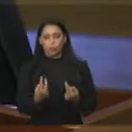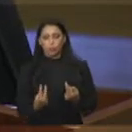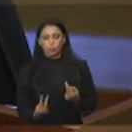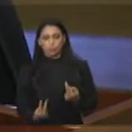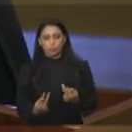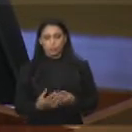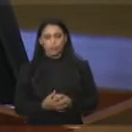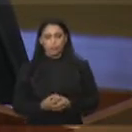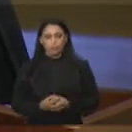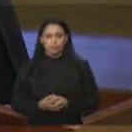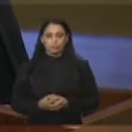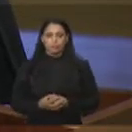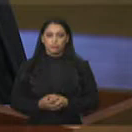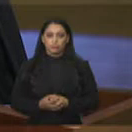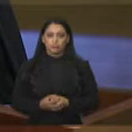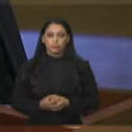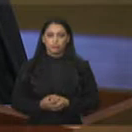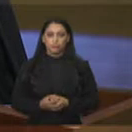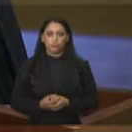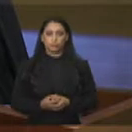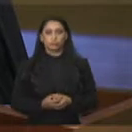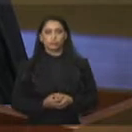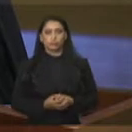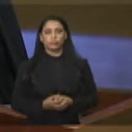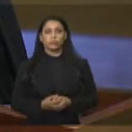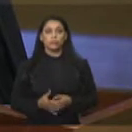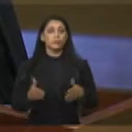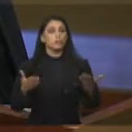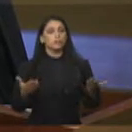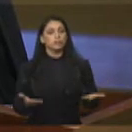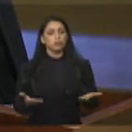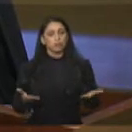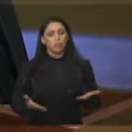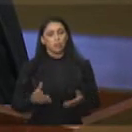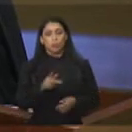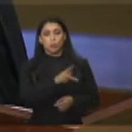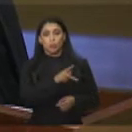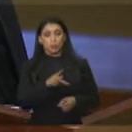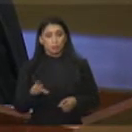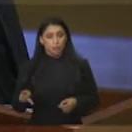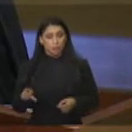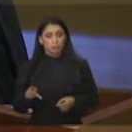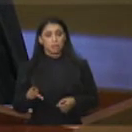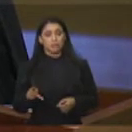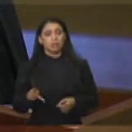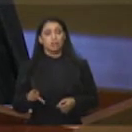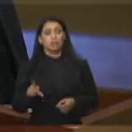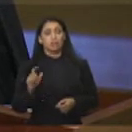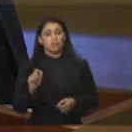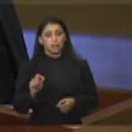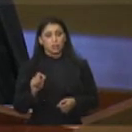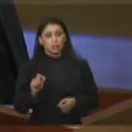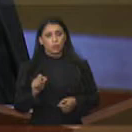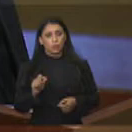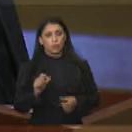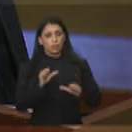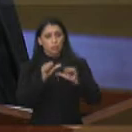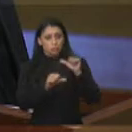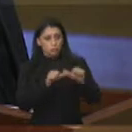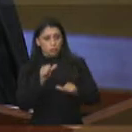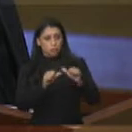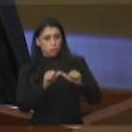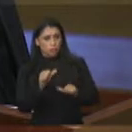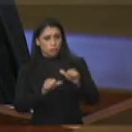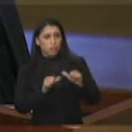2. Convém ressaltar que o próprio presidente da República reconheceu que, ao editar o Decreto